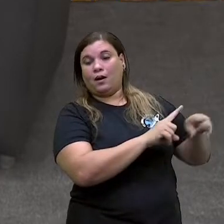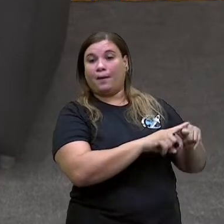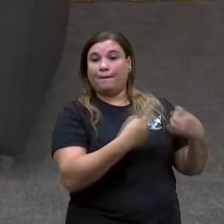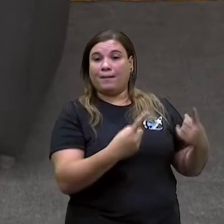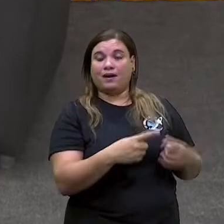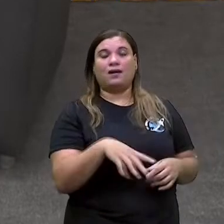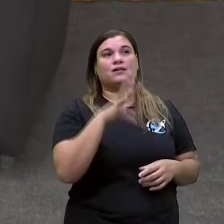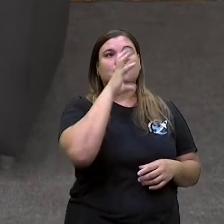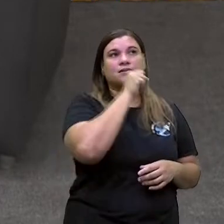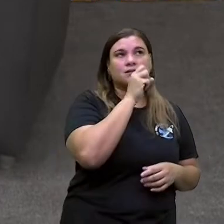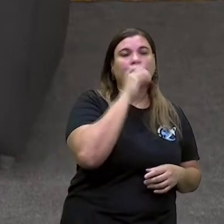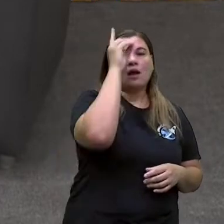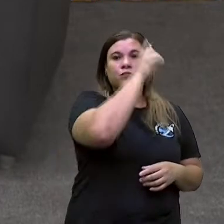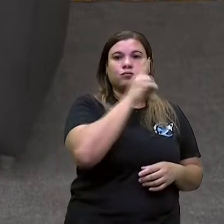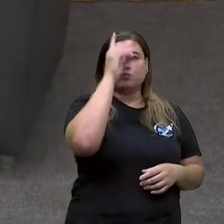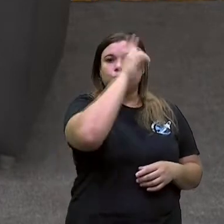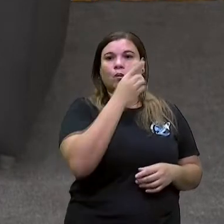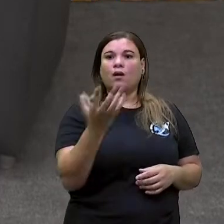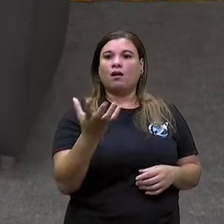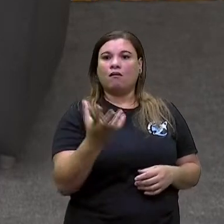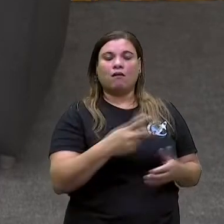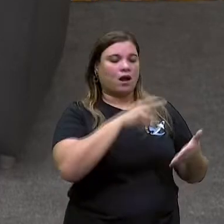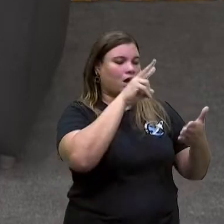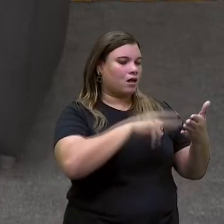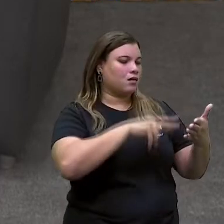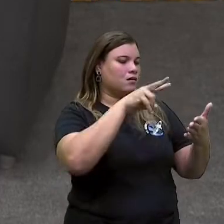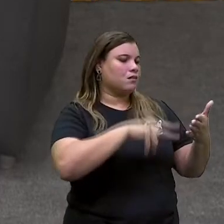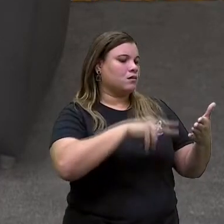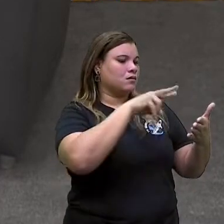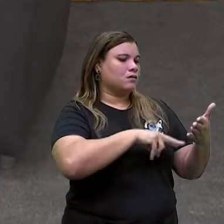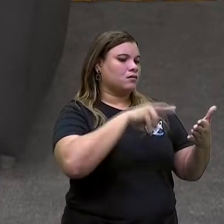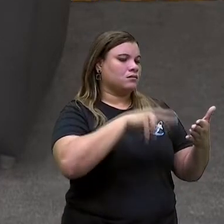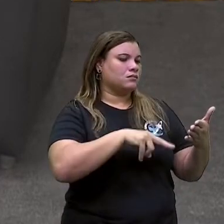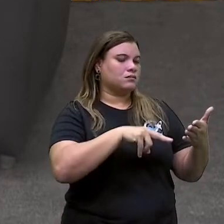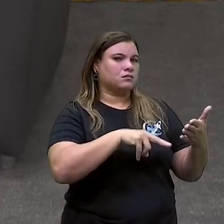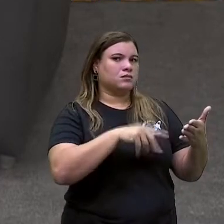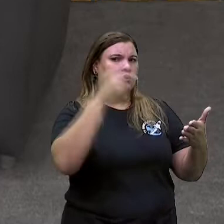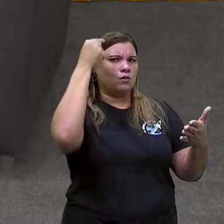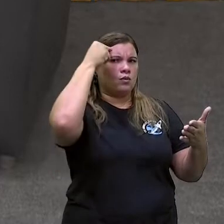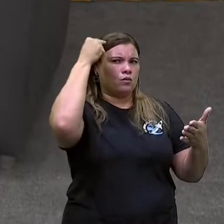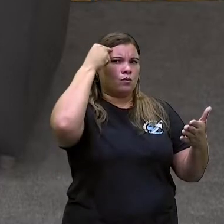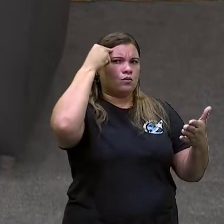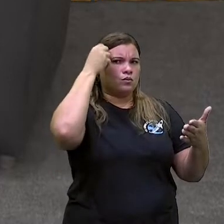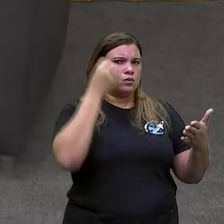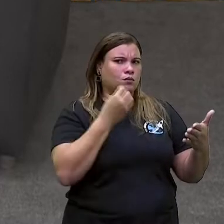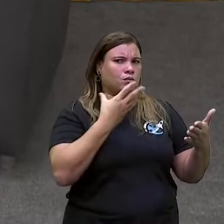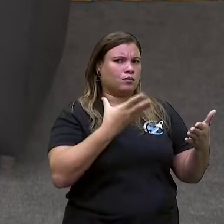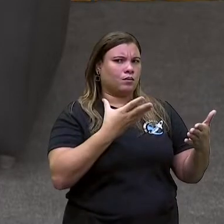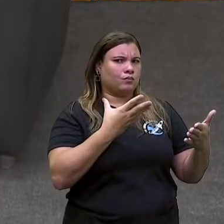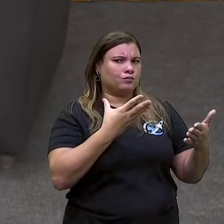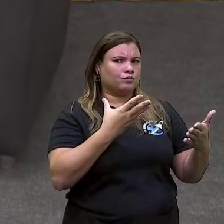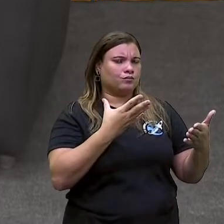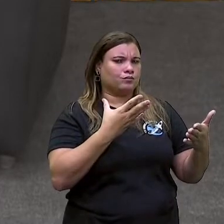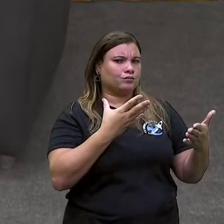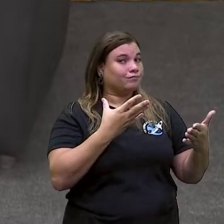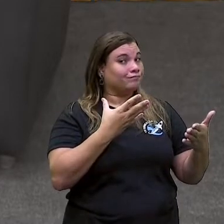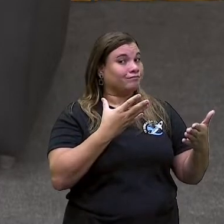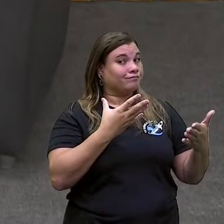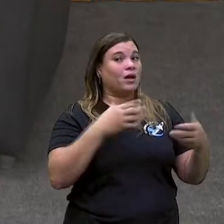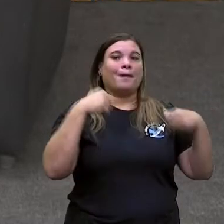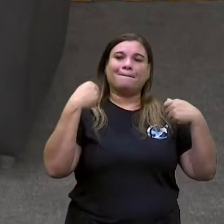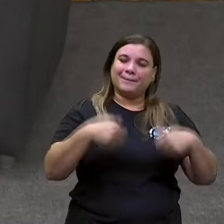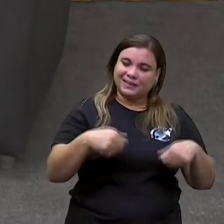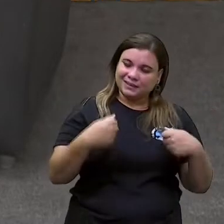importante. Muito mesmo. Acho que nós vamos comentar sobre isso daqui a pouco, tá? E além dessa estratégia aí, né, de ler um